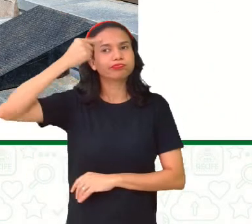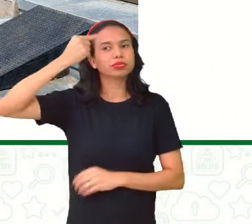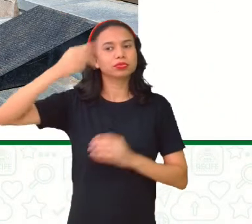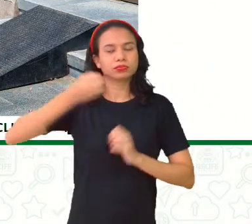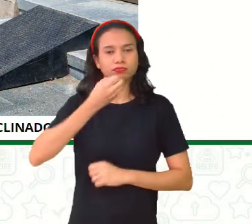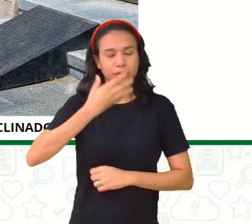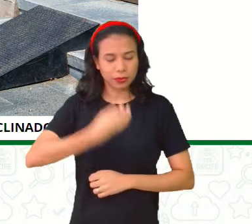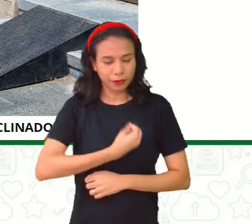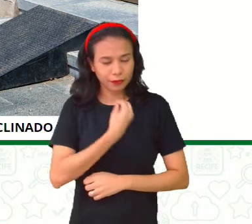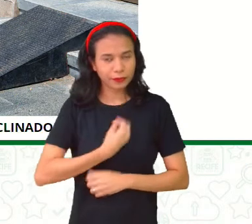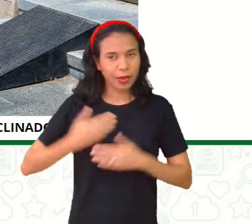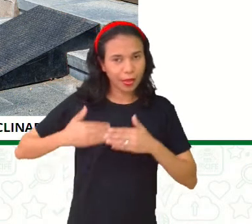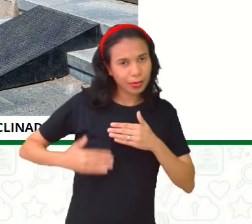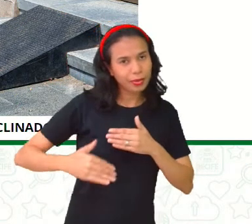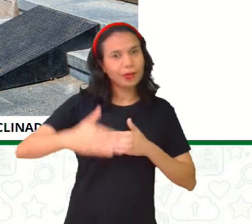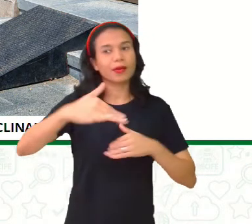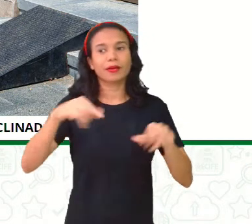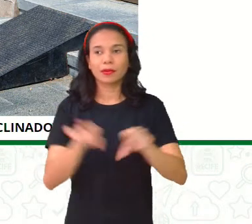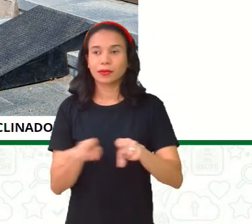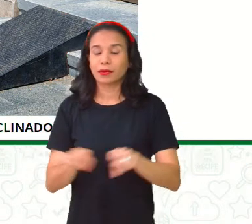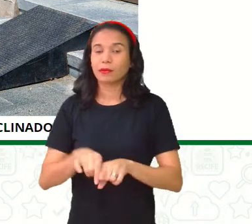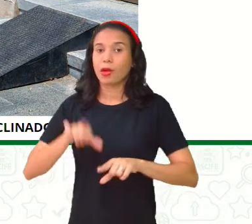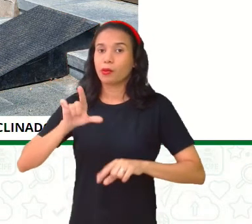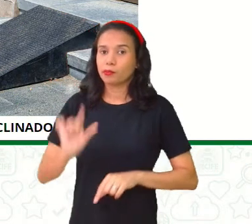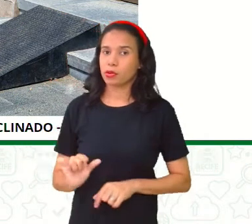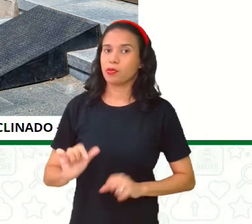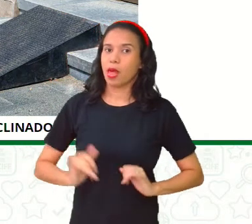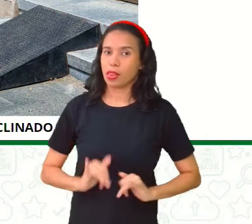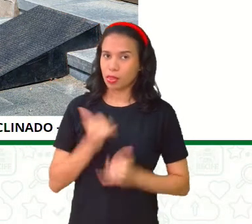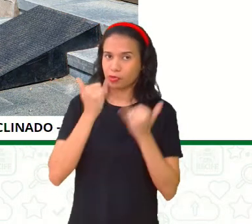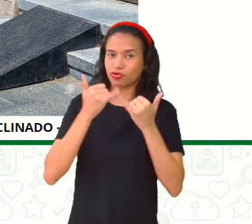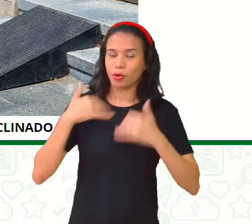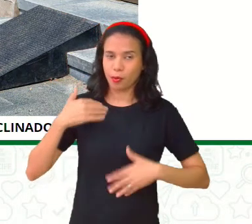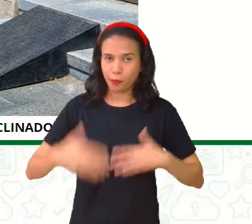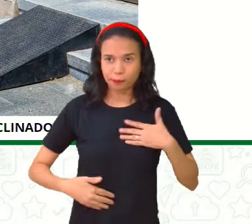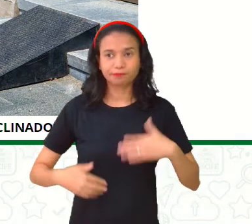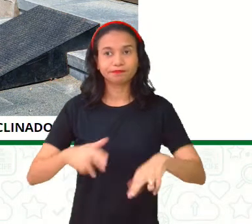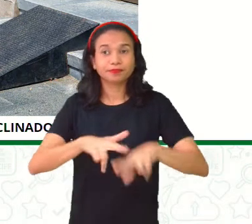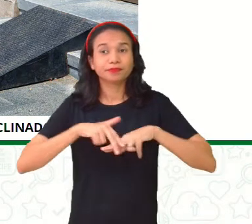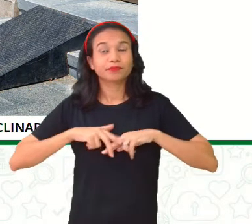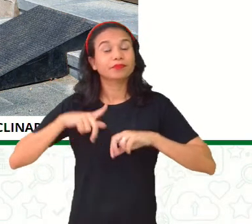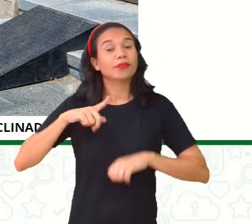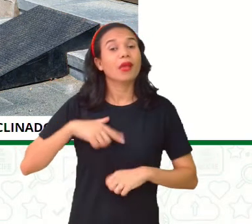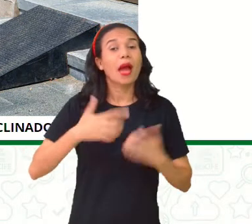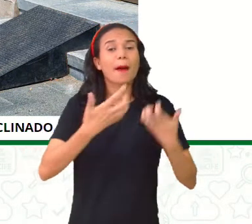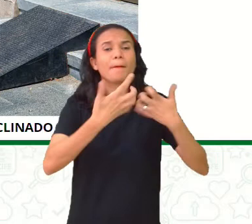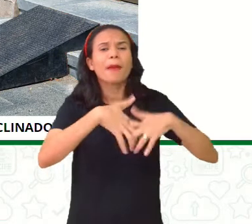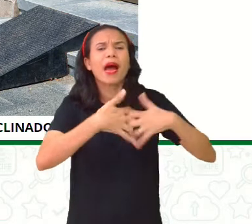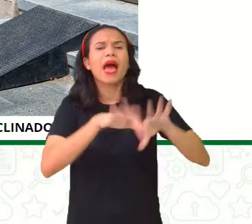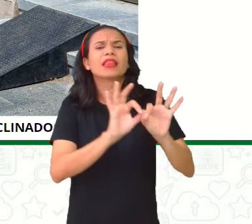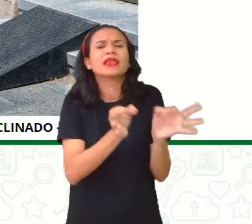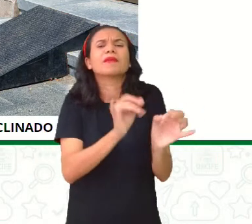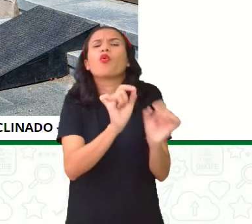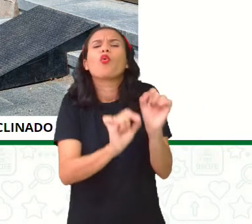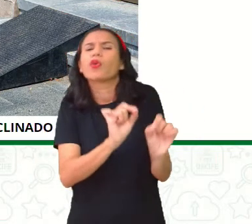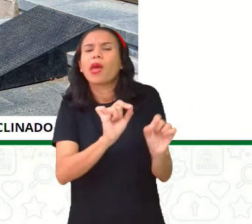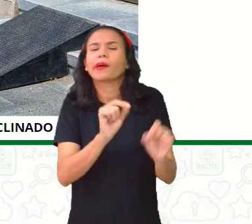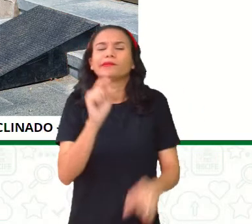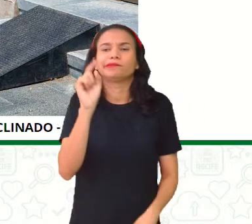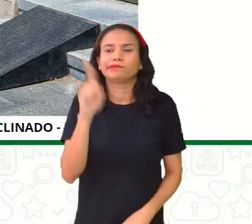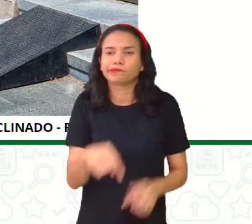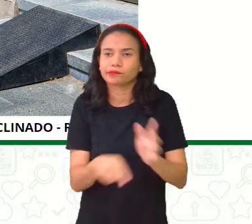seu bem-estar e também no menor gasto de energia, né? Essas máquinas simples, então, são o quê, professora? Elas